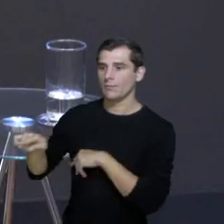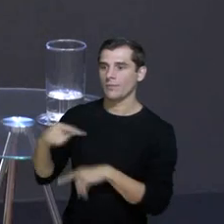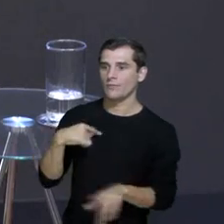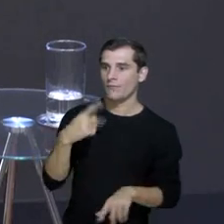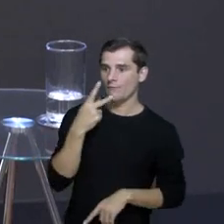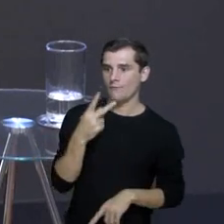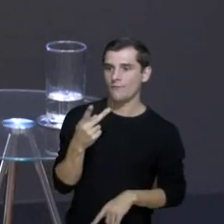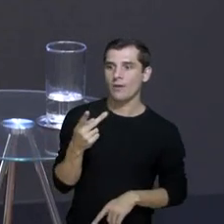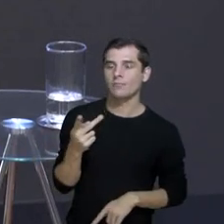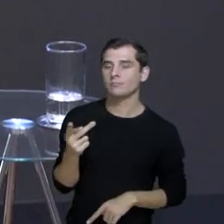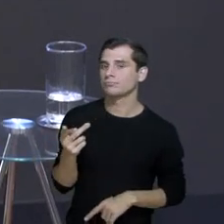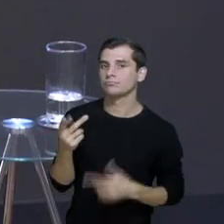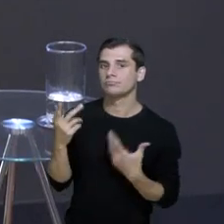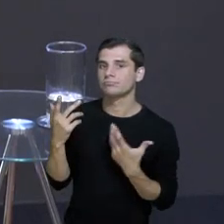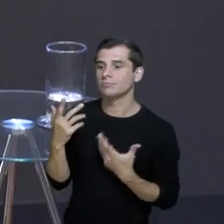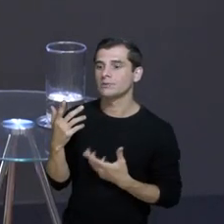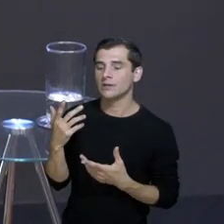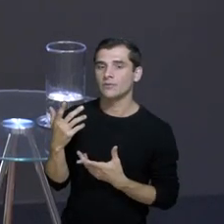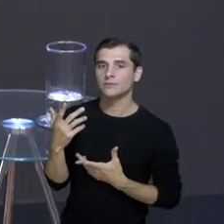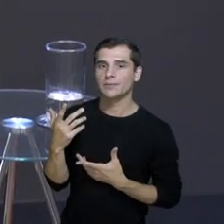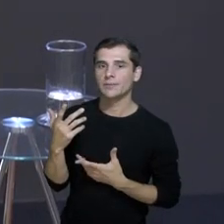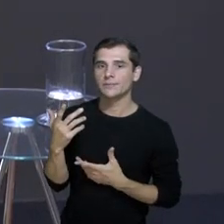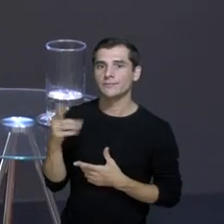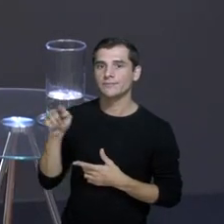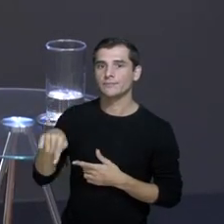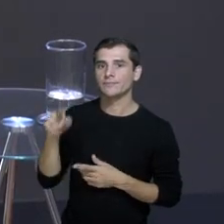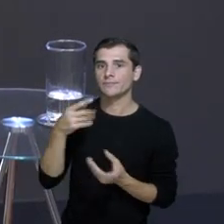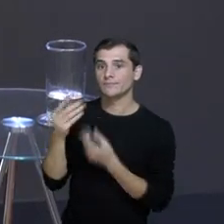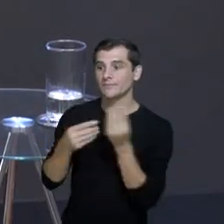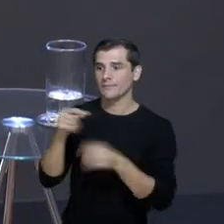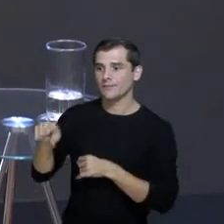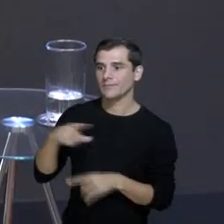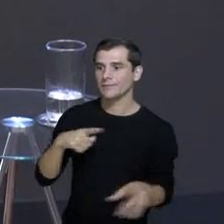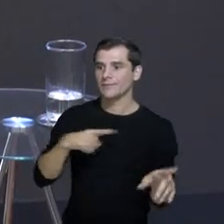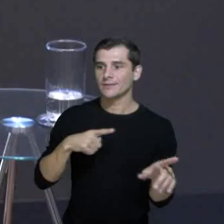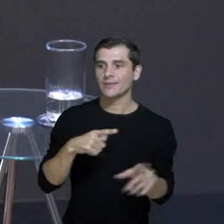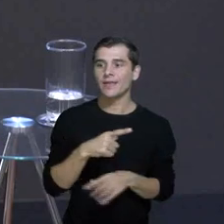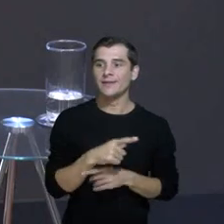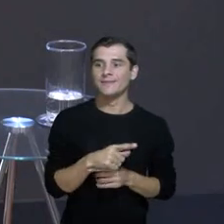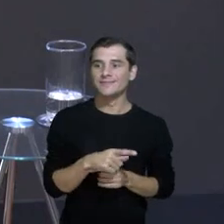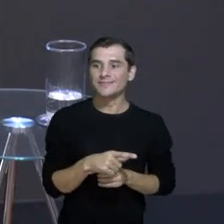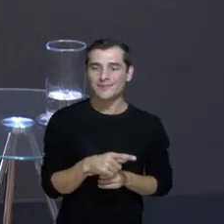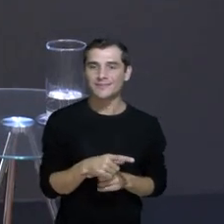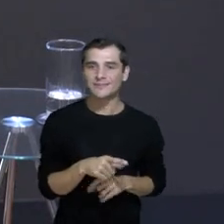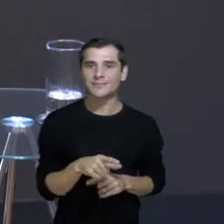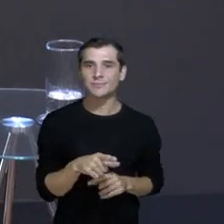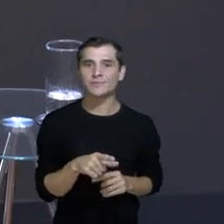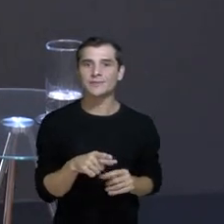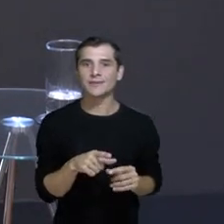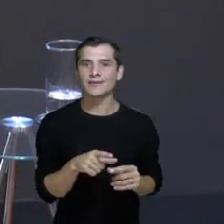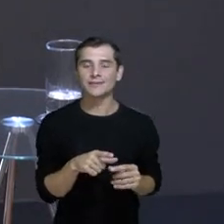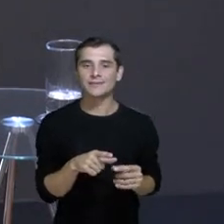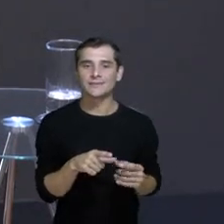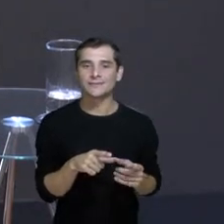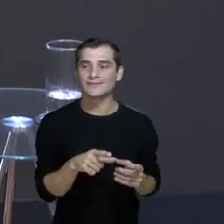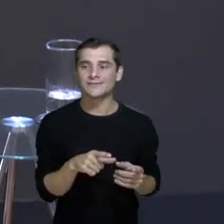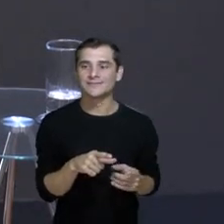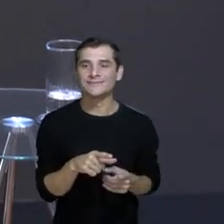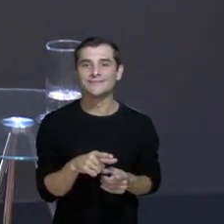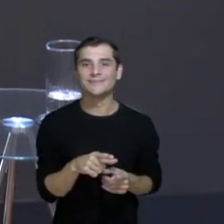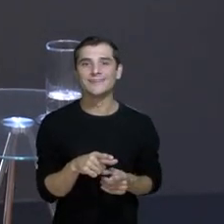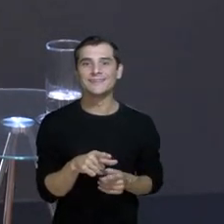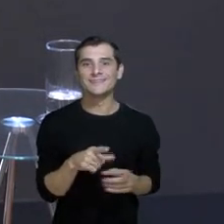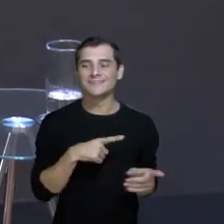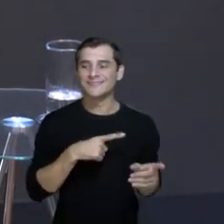pessoa novamente quase expi da minha Confederação um presidente de Federação